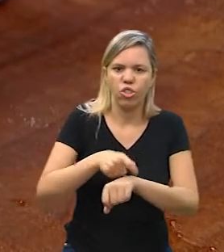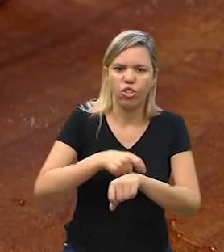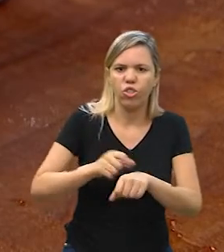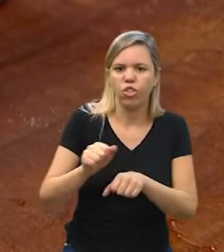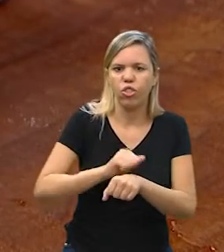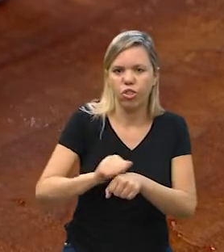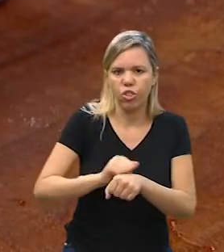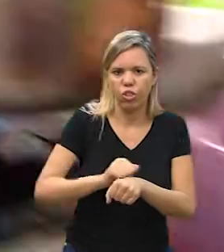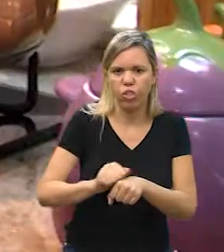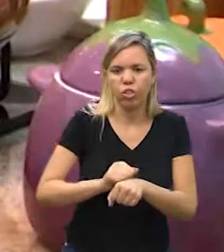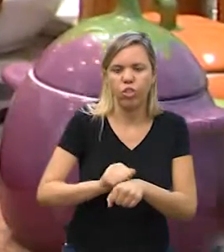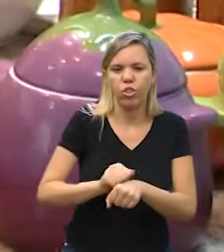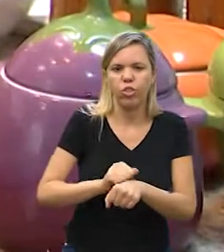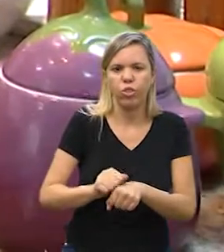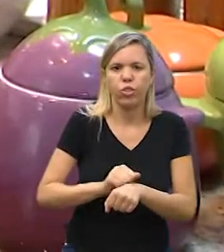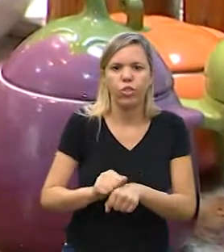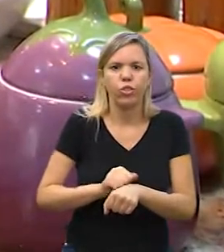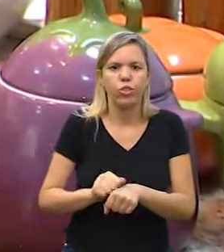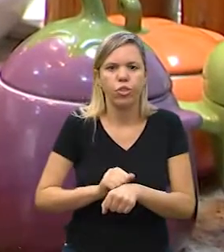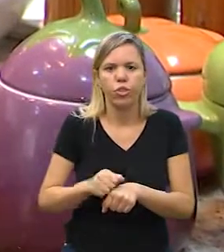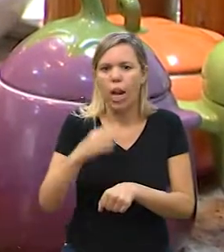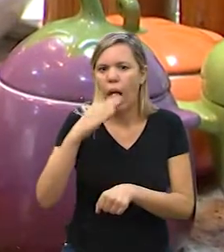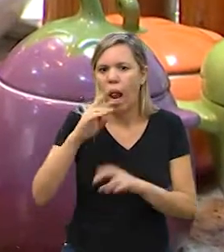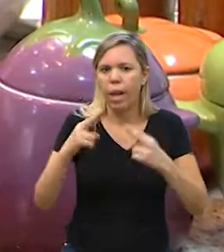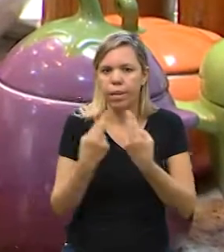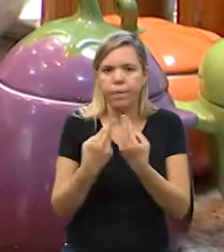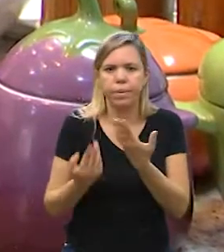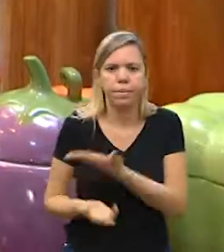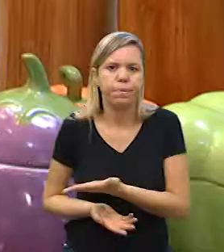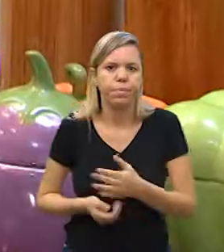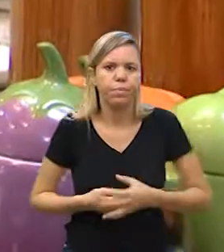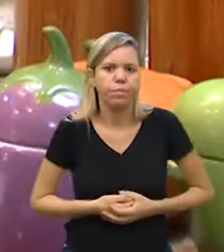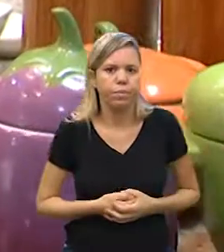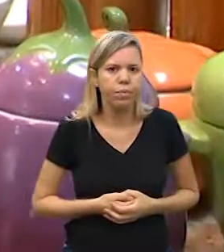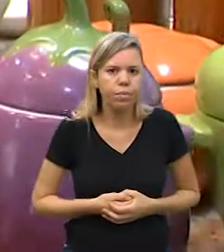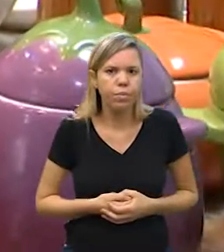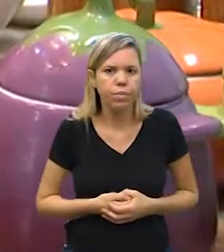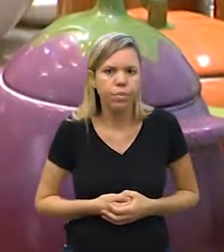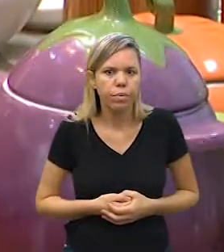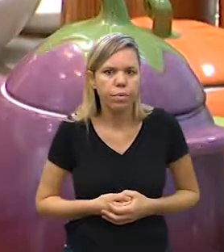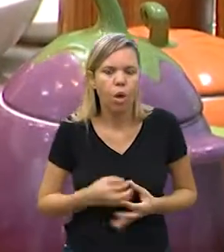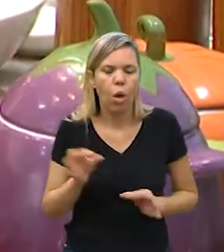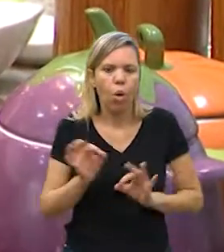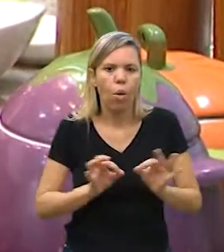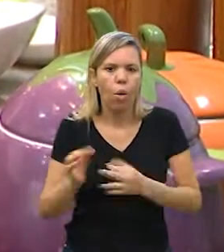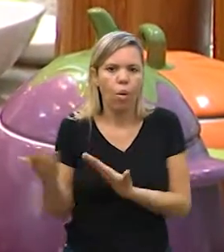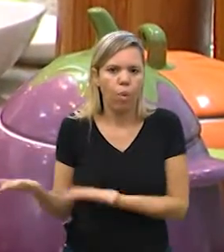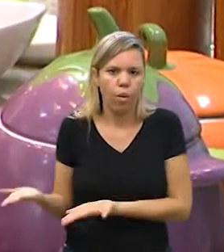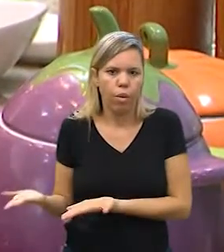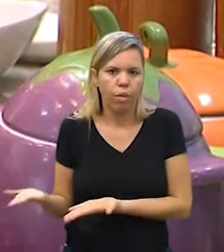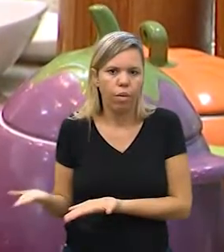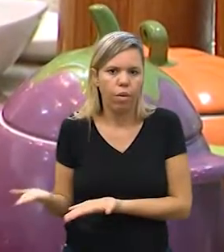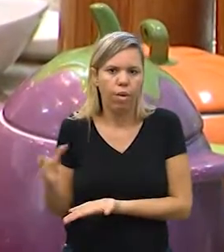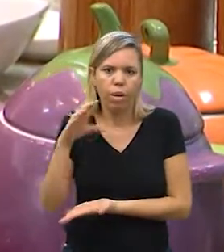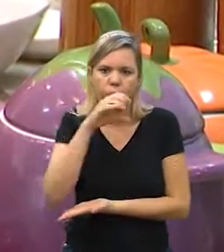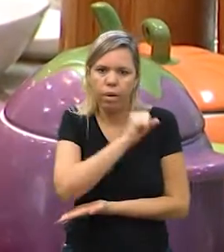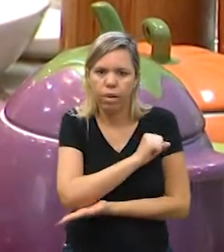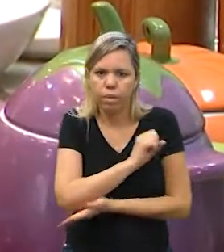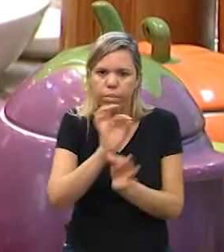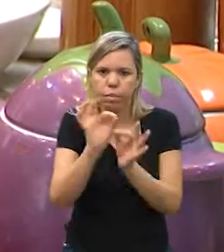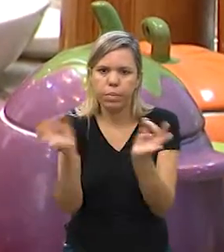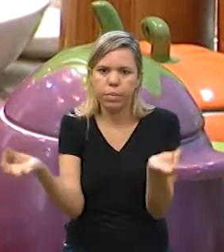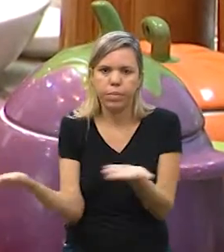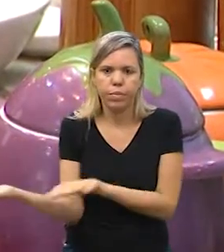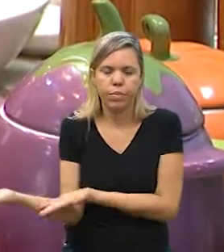gengibre ralado e 1 pitada de pimenta do reino. E o modo de preparo é bem rápido